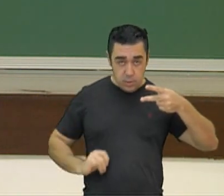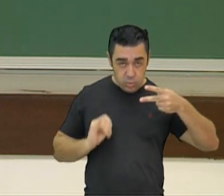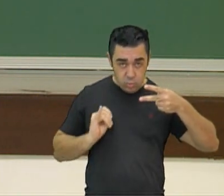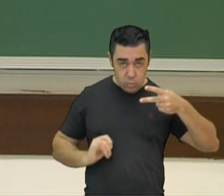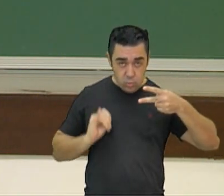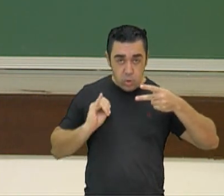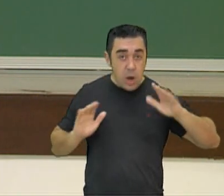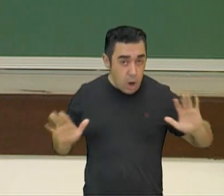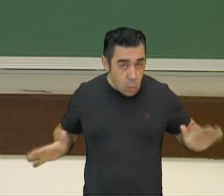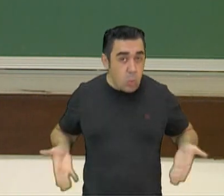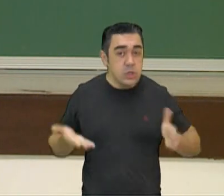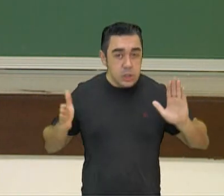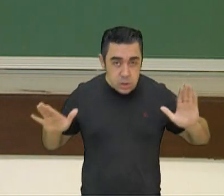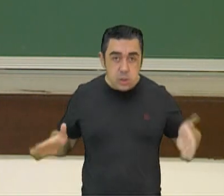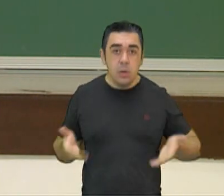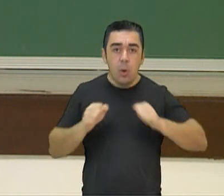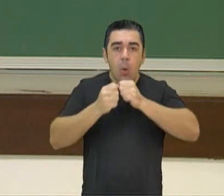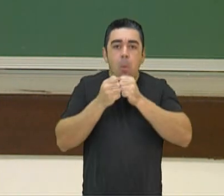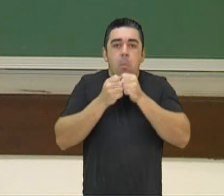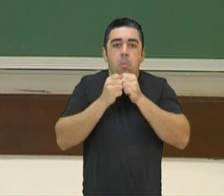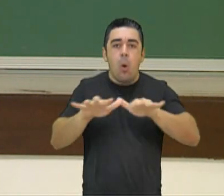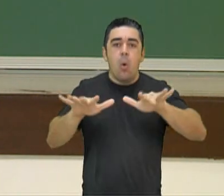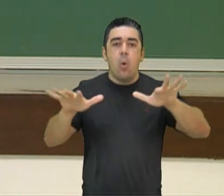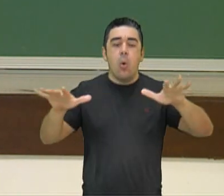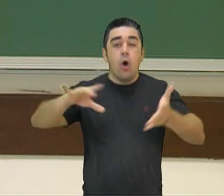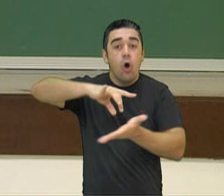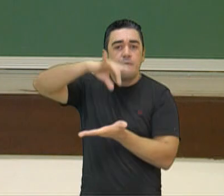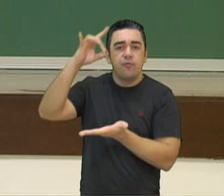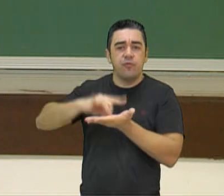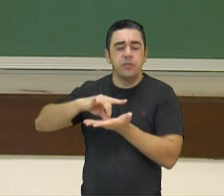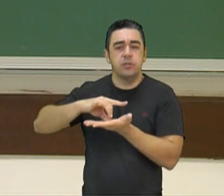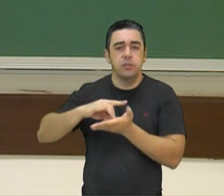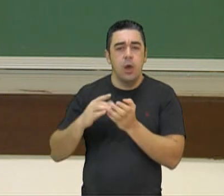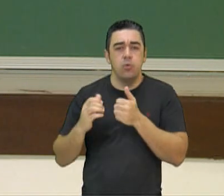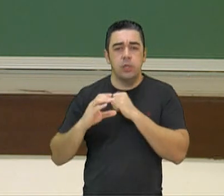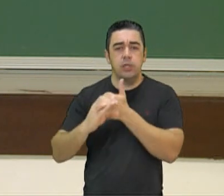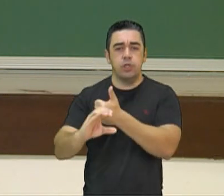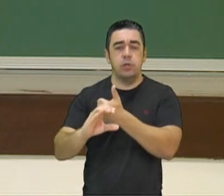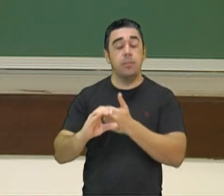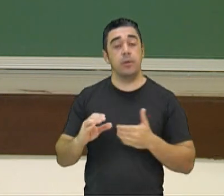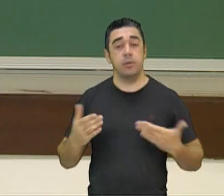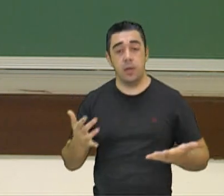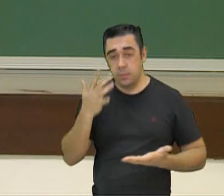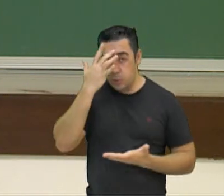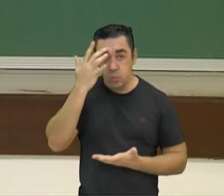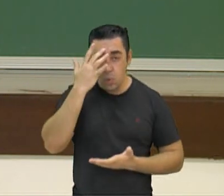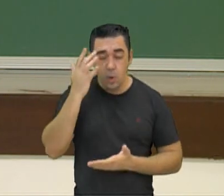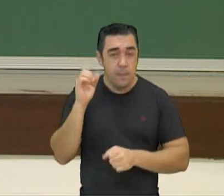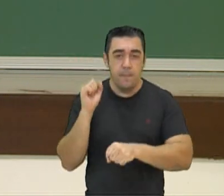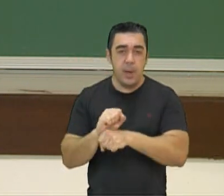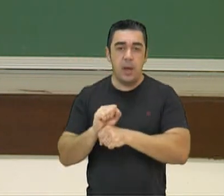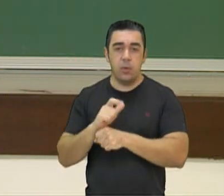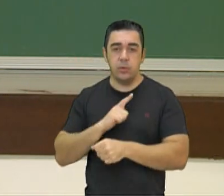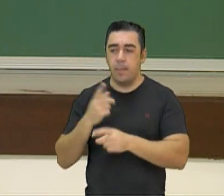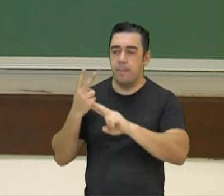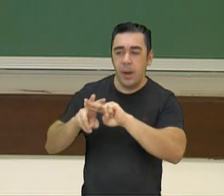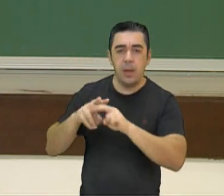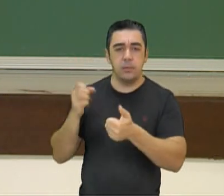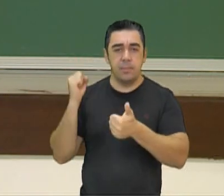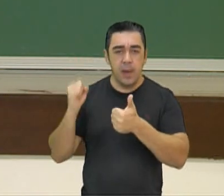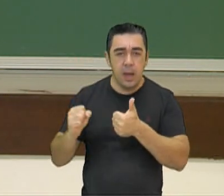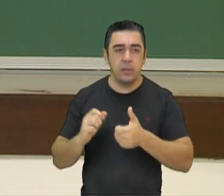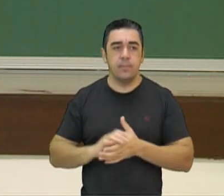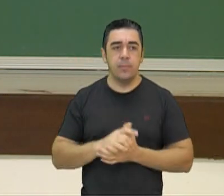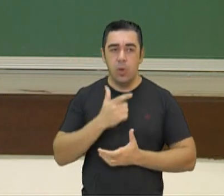contribuíram para que o cristianismo fosse oficializado e os cristãos parassem de ser perseguidos. O